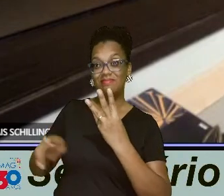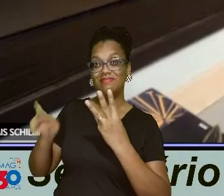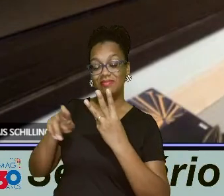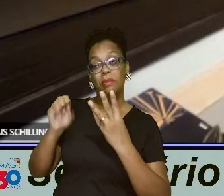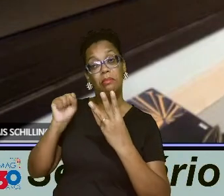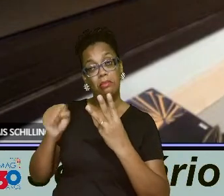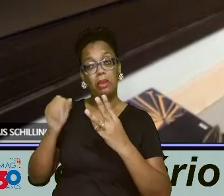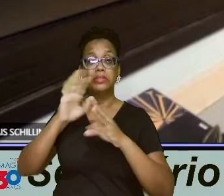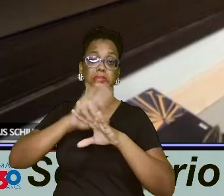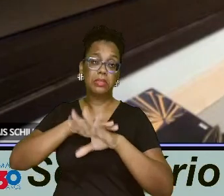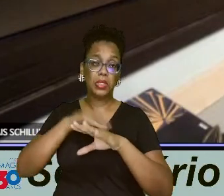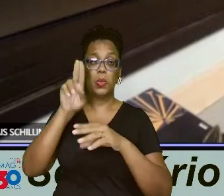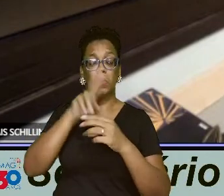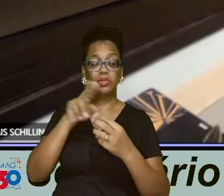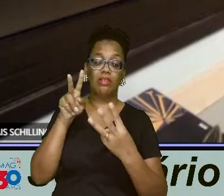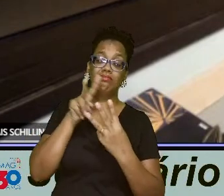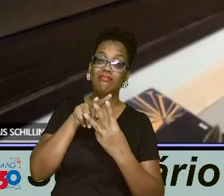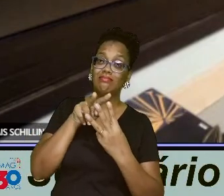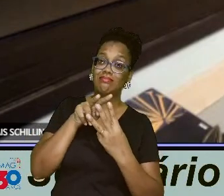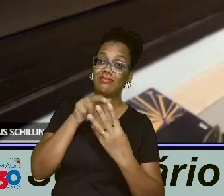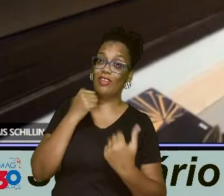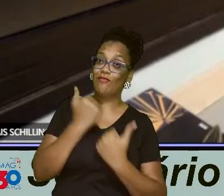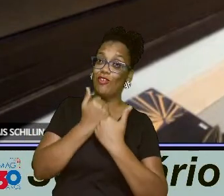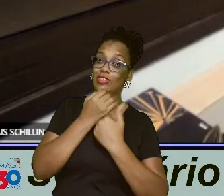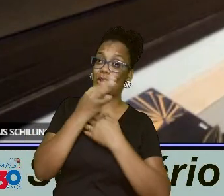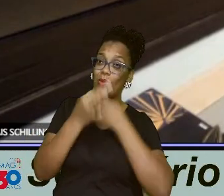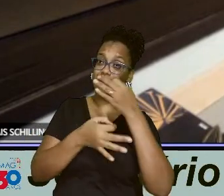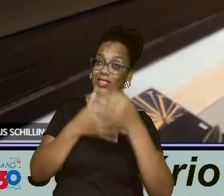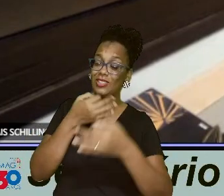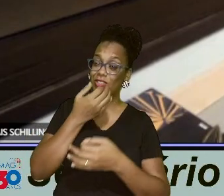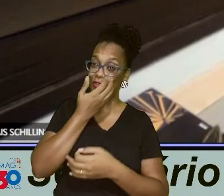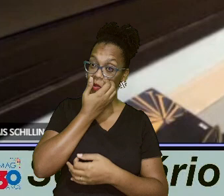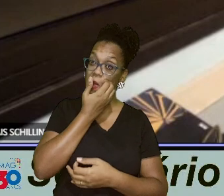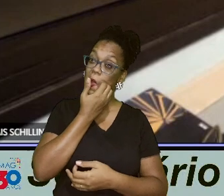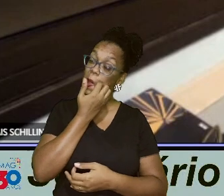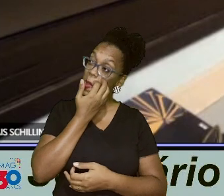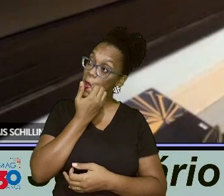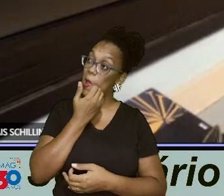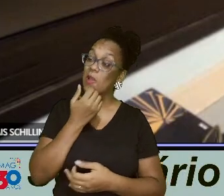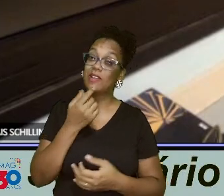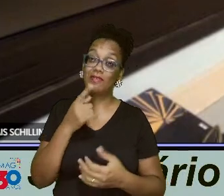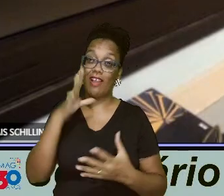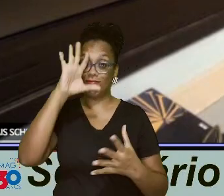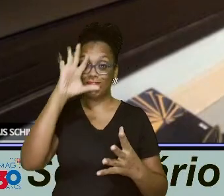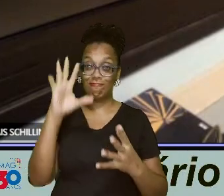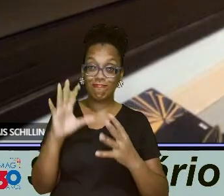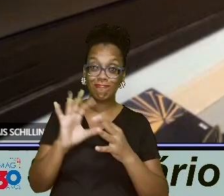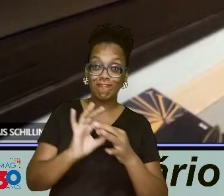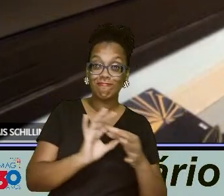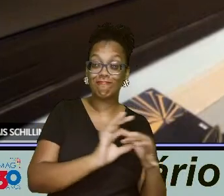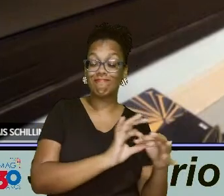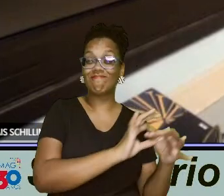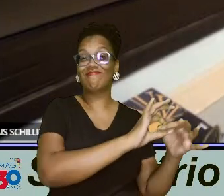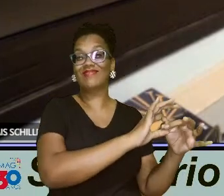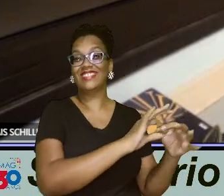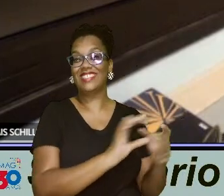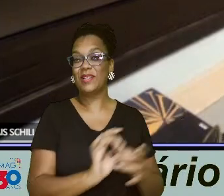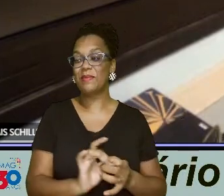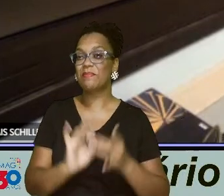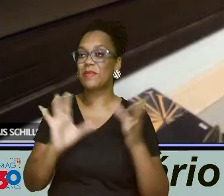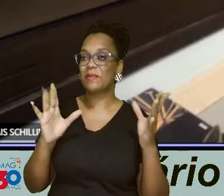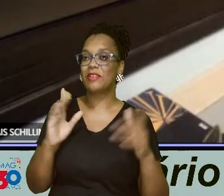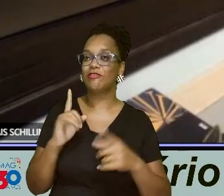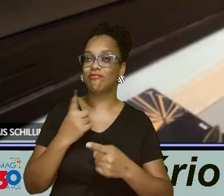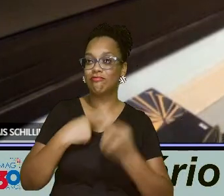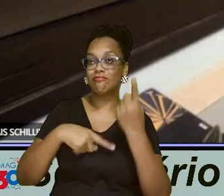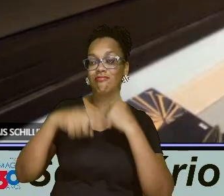precedente também como um reforço argumentativo. E isso vai nos dar coerência, né? Isso vai nos permitir